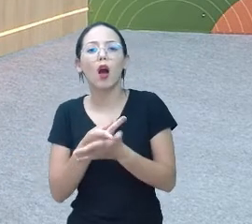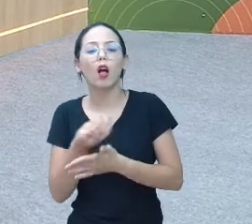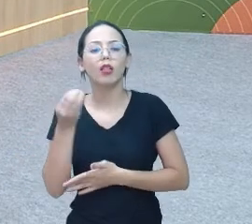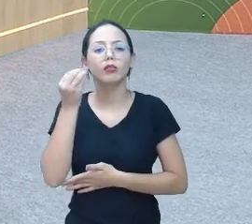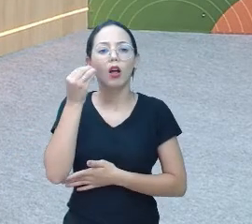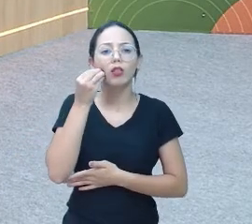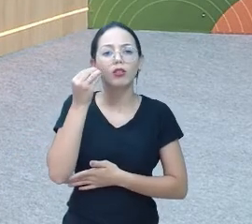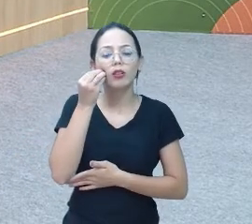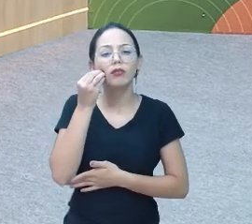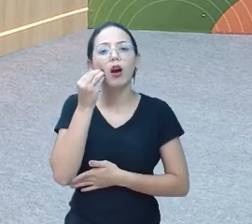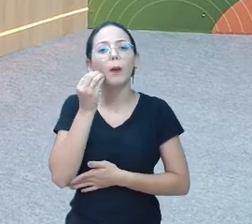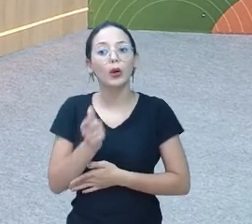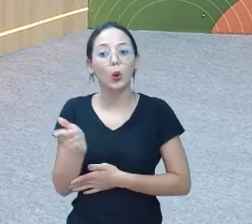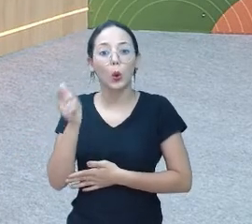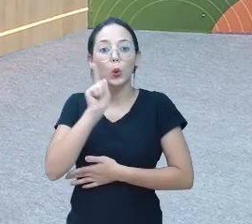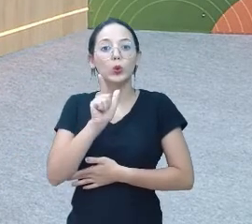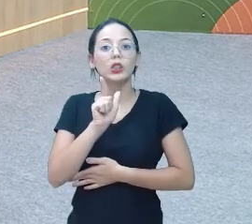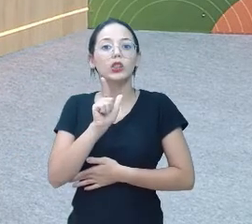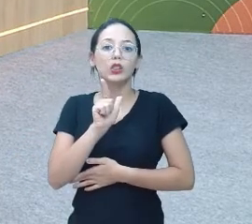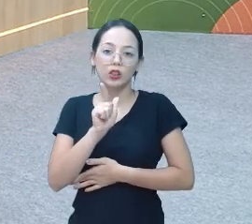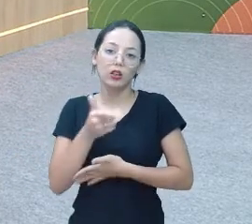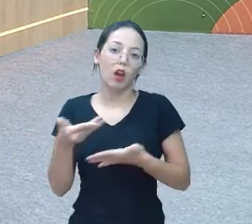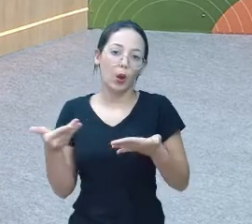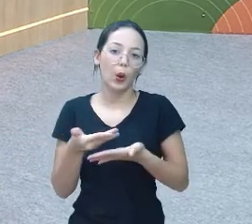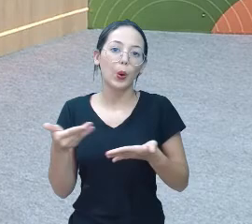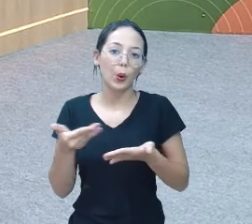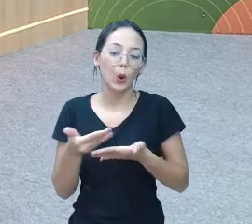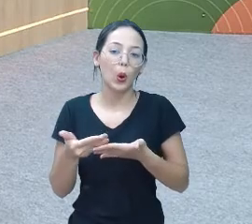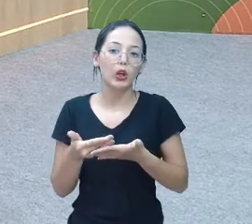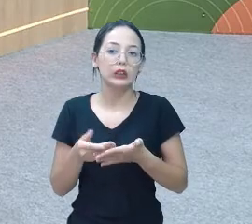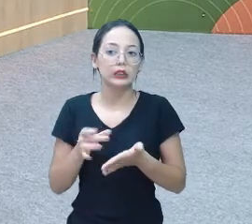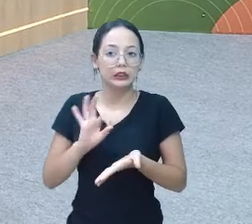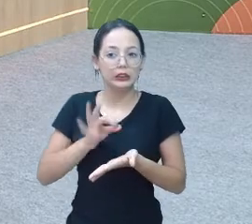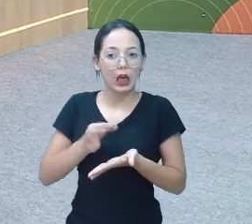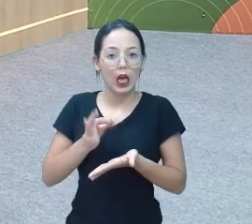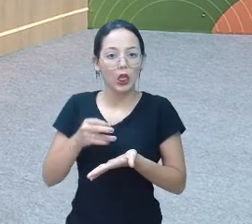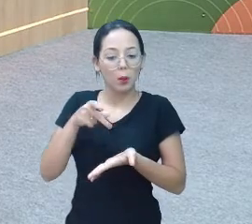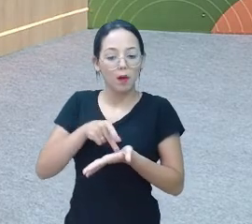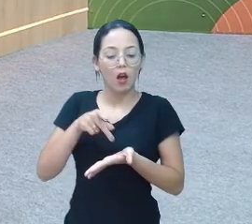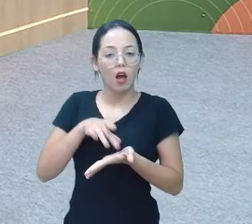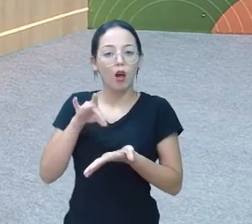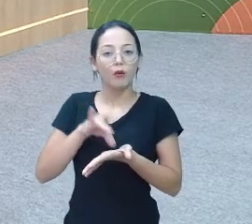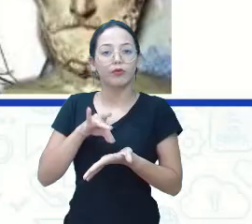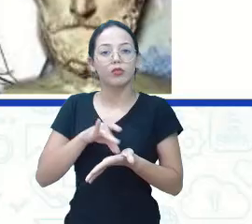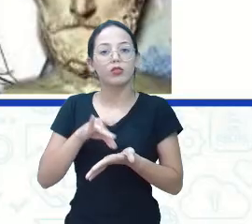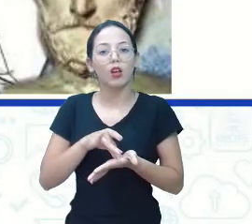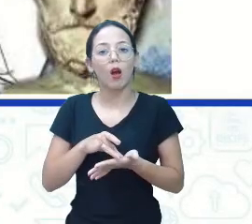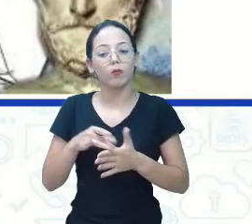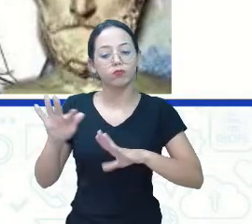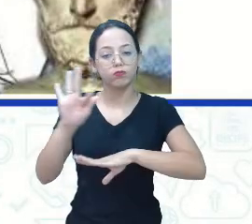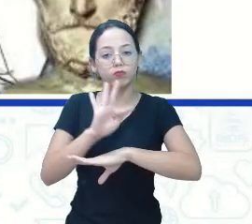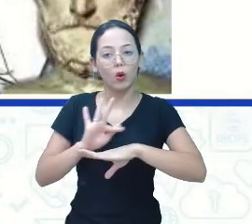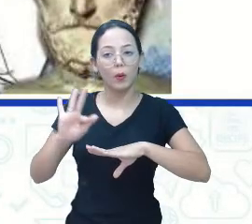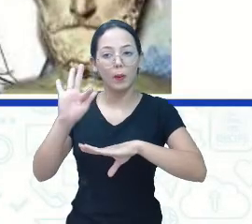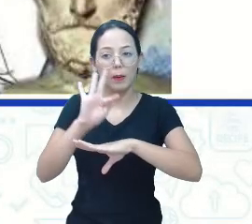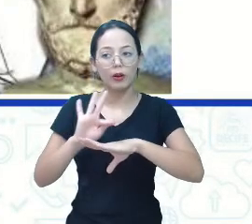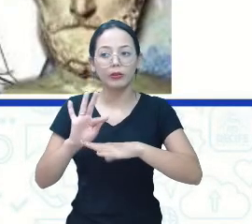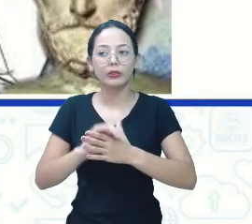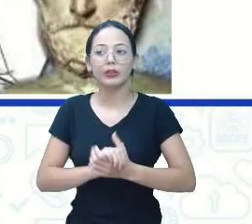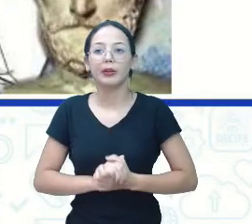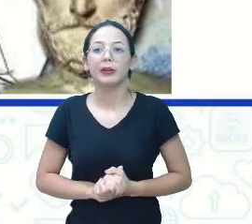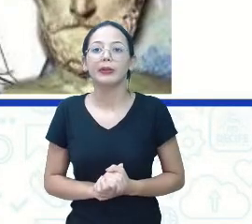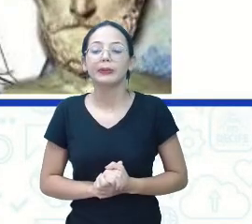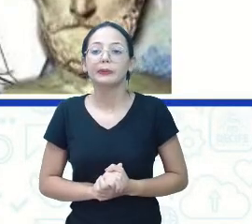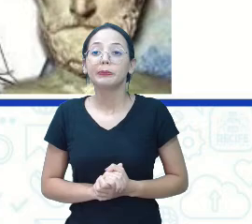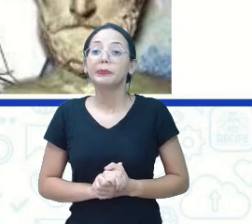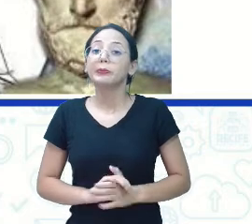tentativas até chegar de uma maneira mais, concretamente falando, de uma maneira mais formal, tá certo?